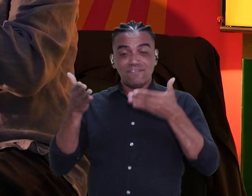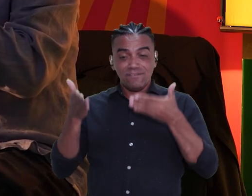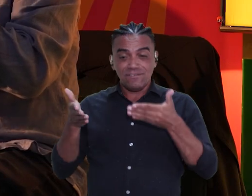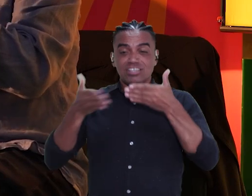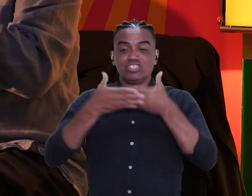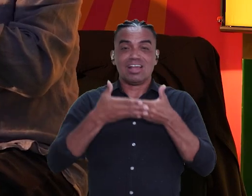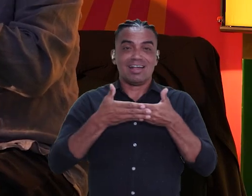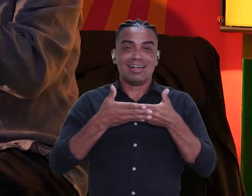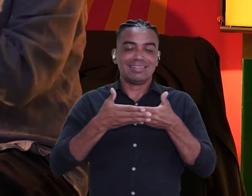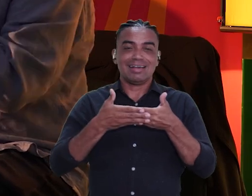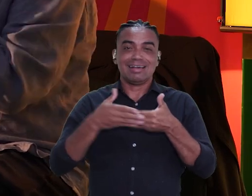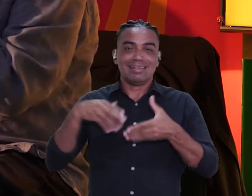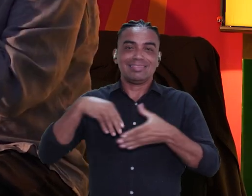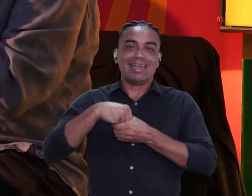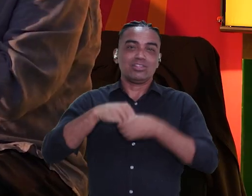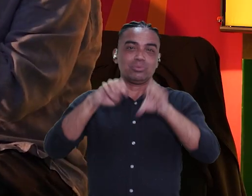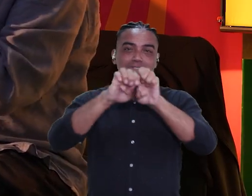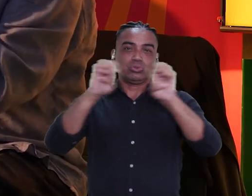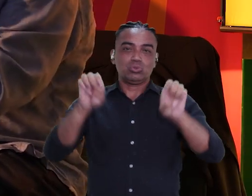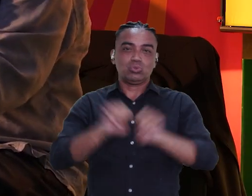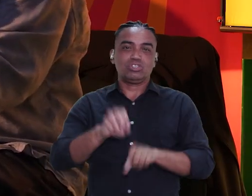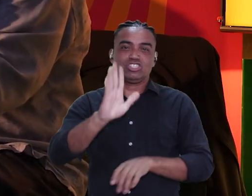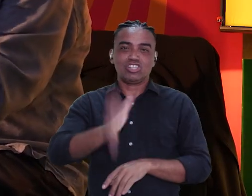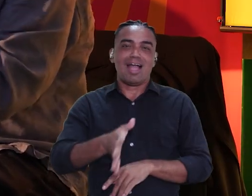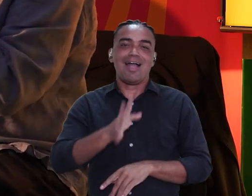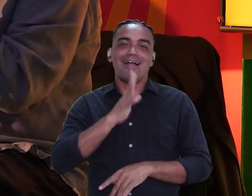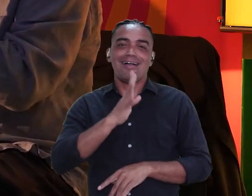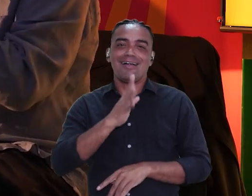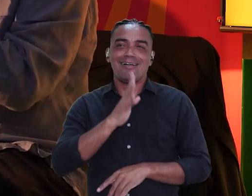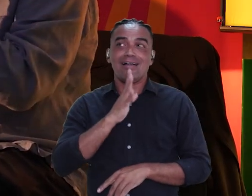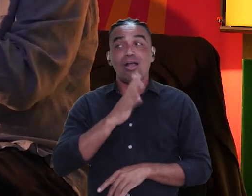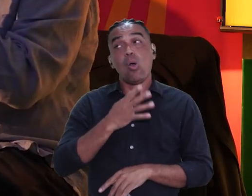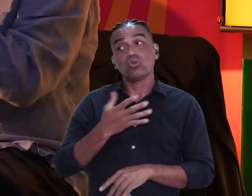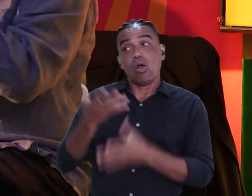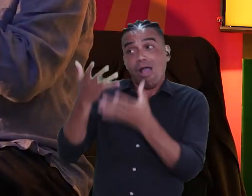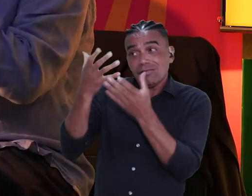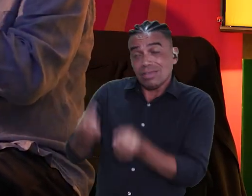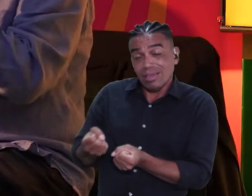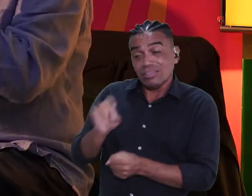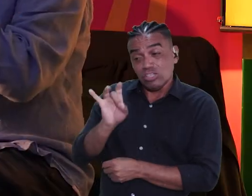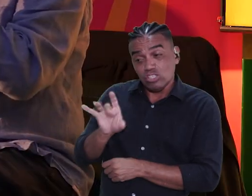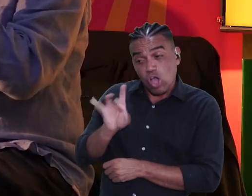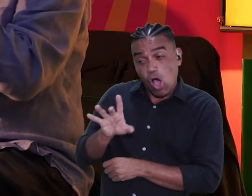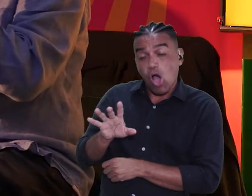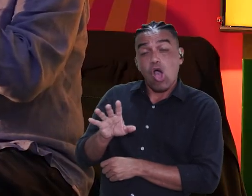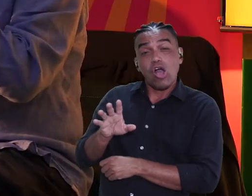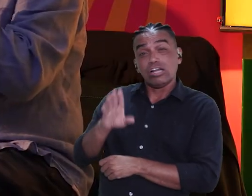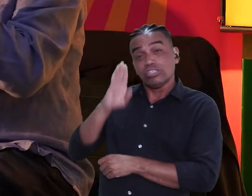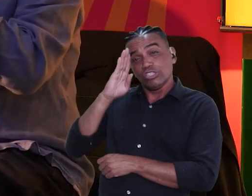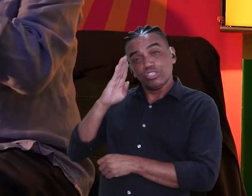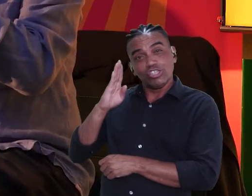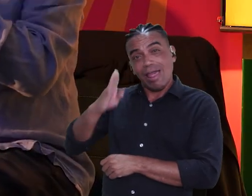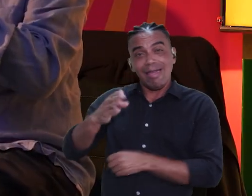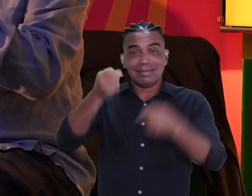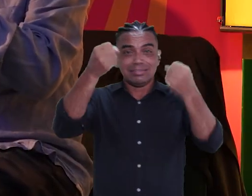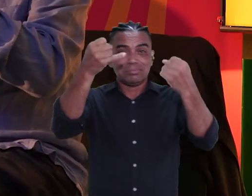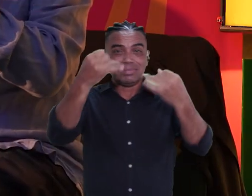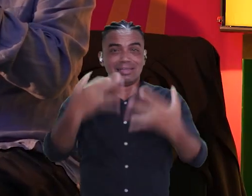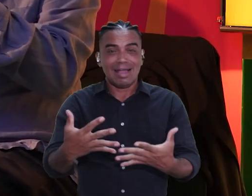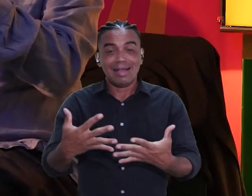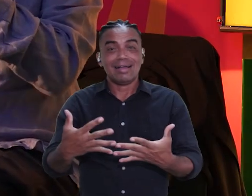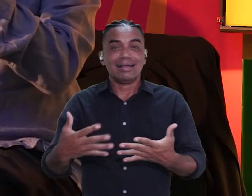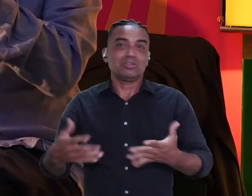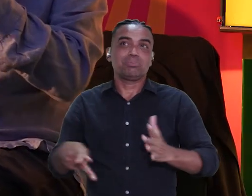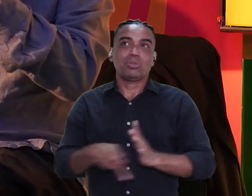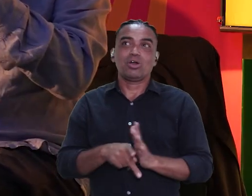fechadas dentro de um repertório reconhecível, ou você só admite que as coisas sejam imediatamente explicáveis